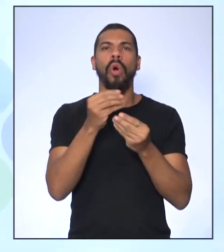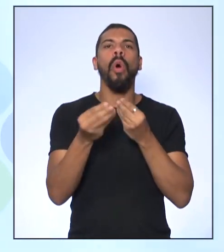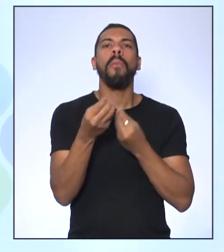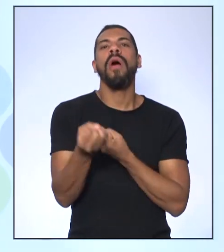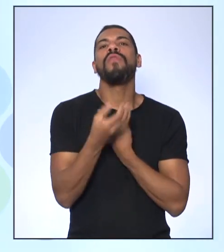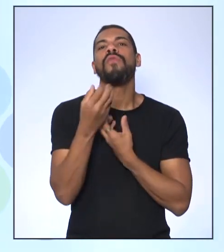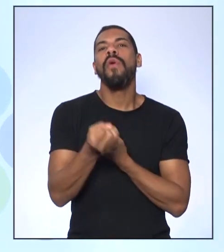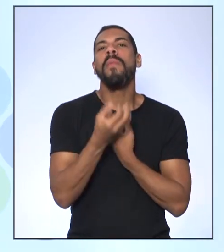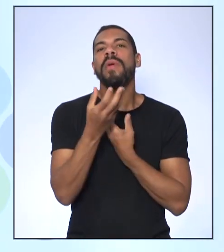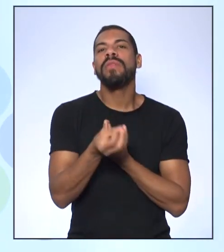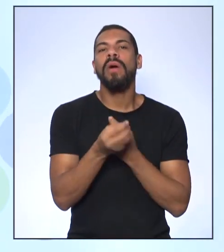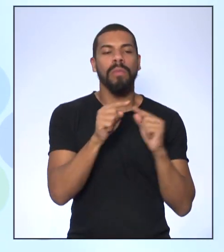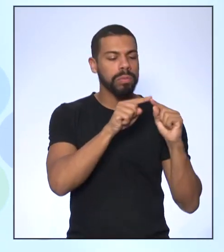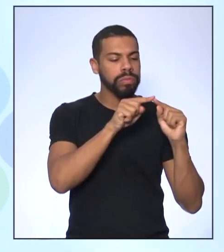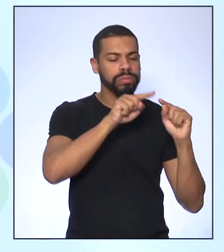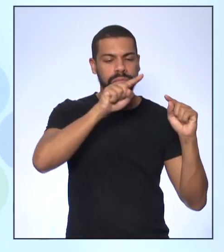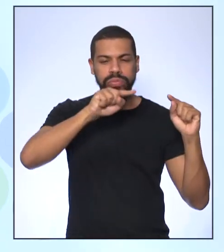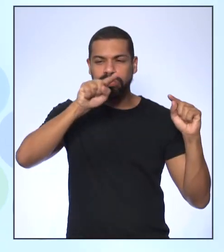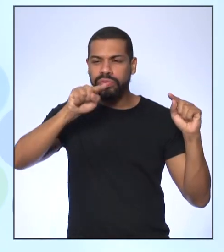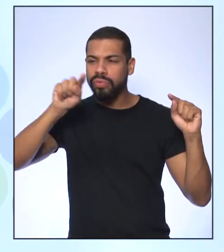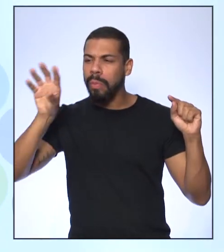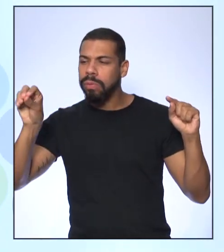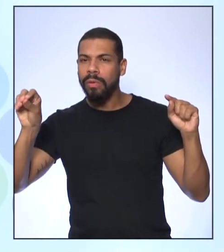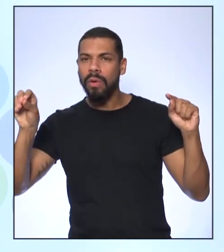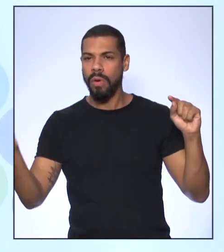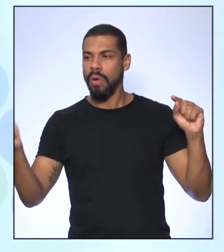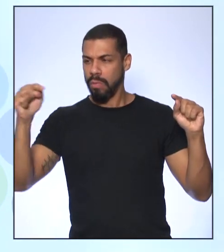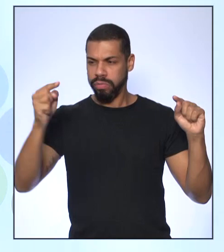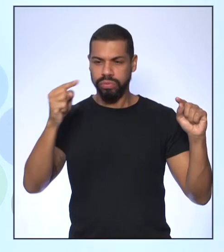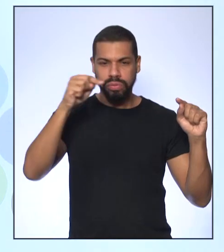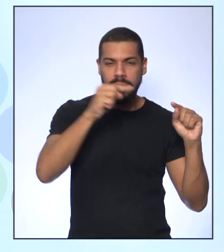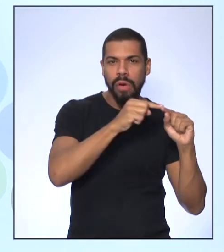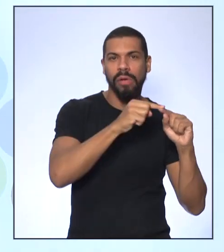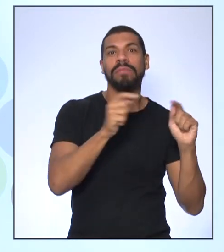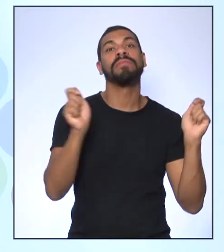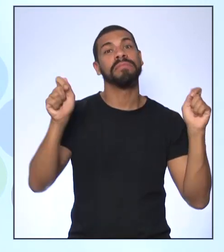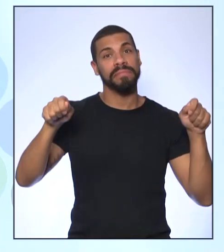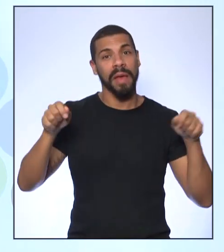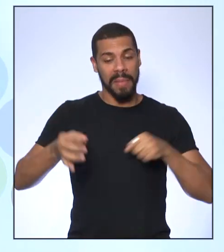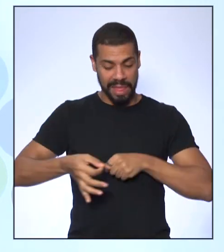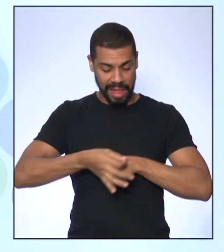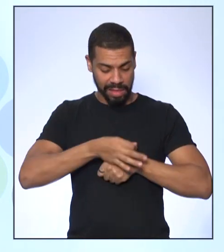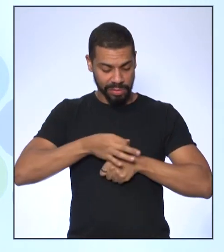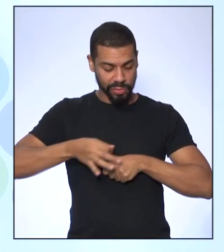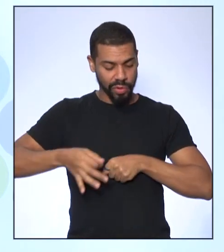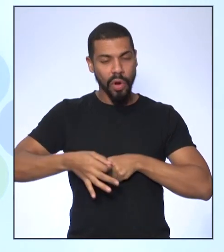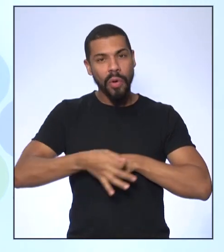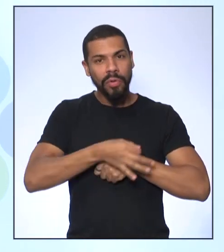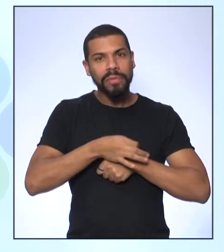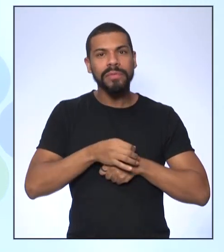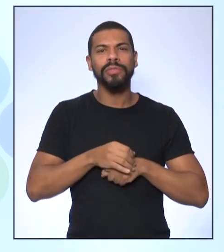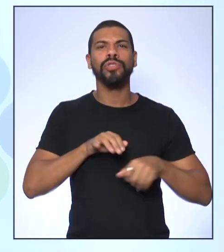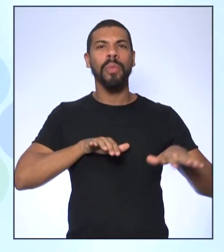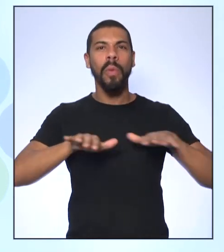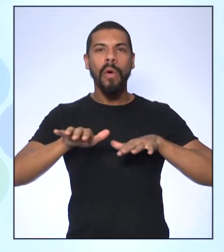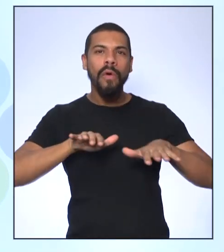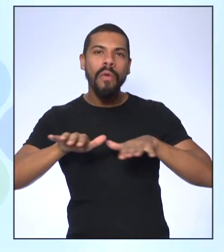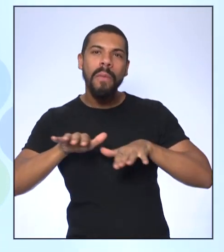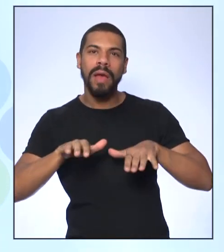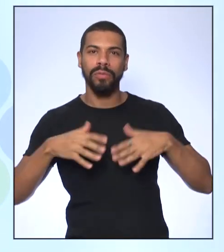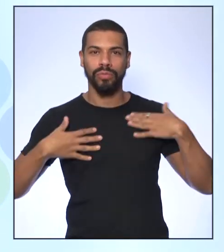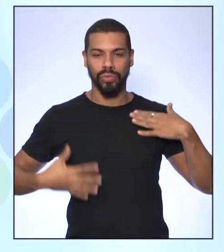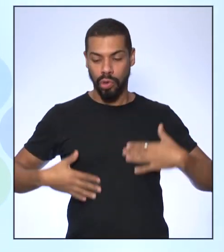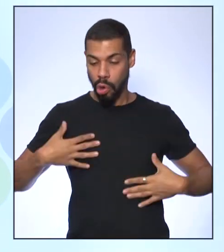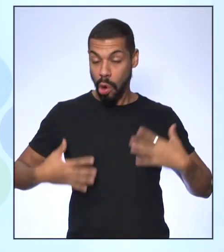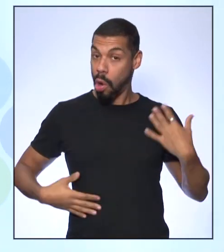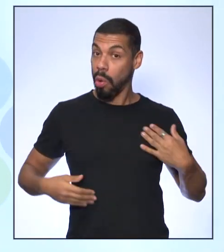informação de um neurônio para outro, né? Para que chegue em outras células para desempenhar essas funções, por exemplo, de movimento, as células musculares, né?